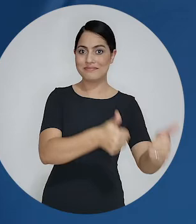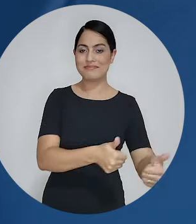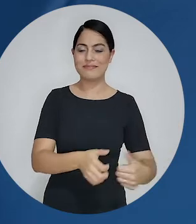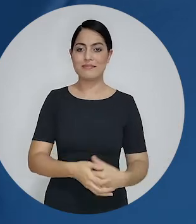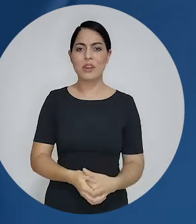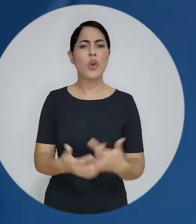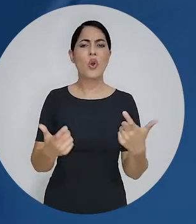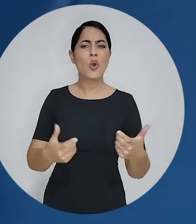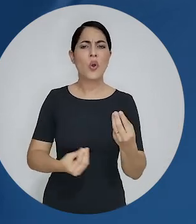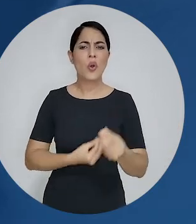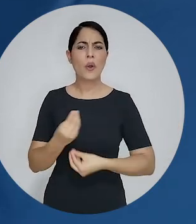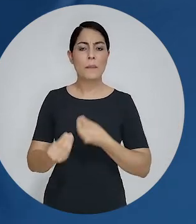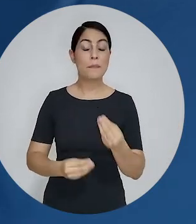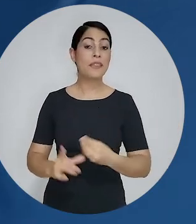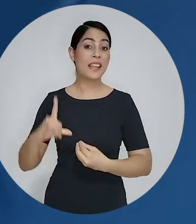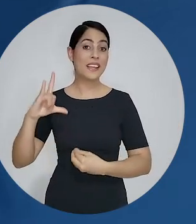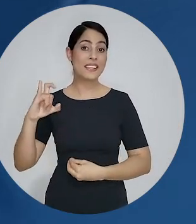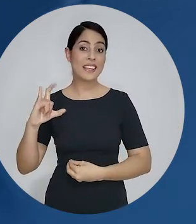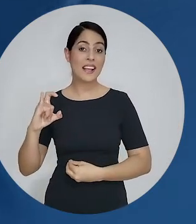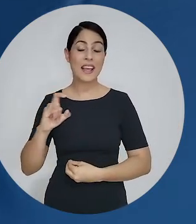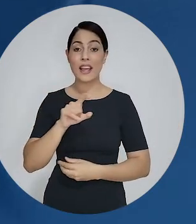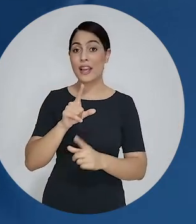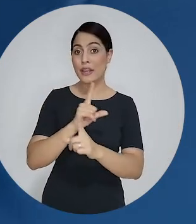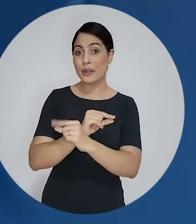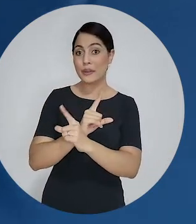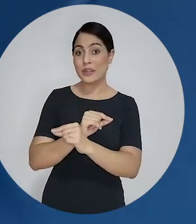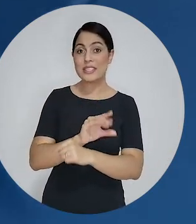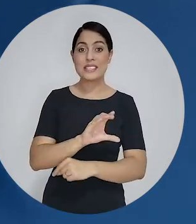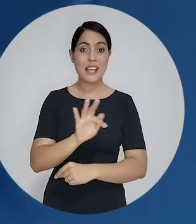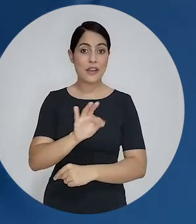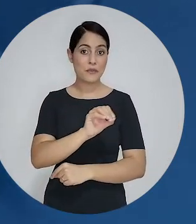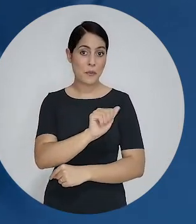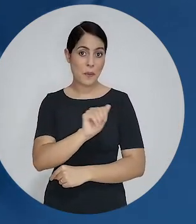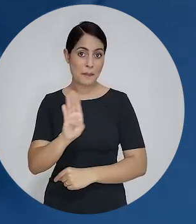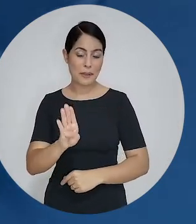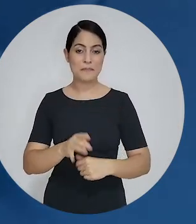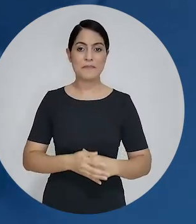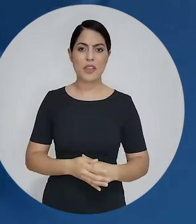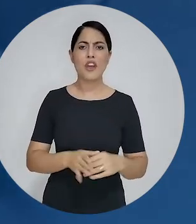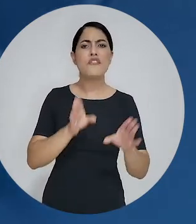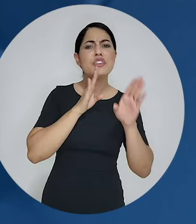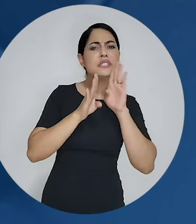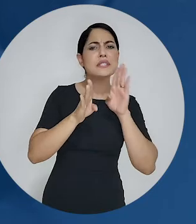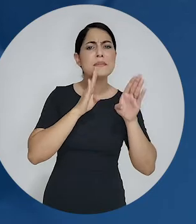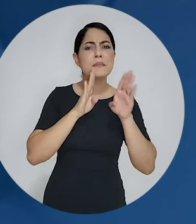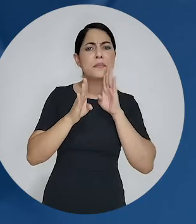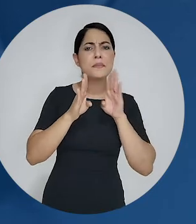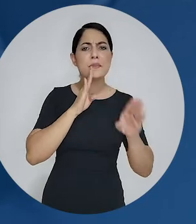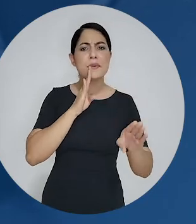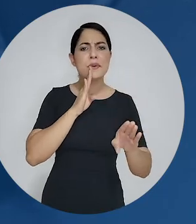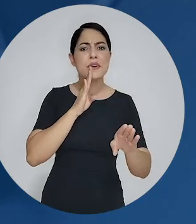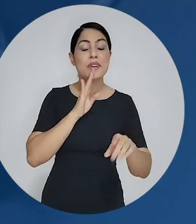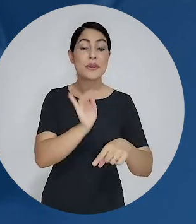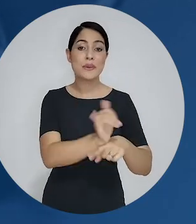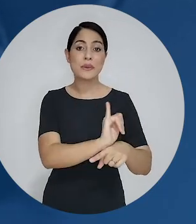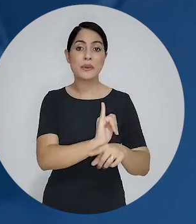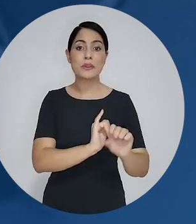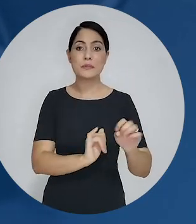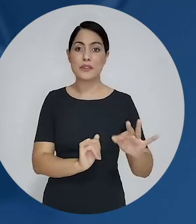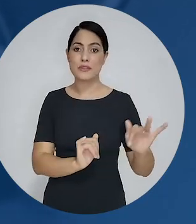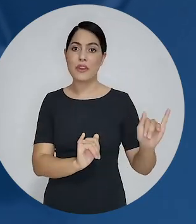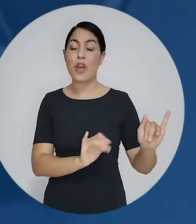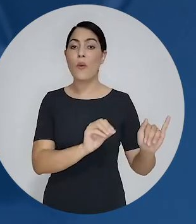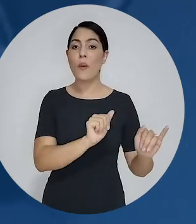No Instagram e no Twitter, você encontra a gente pelo @CFOAB. Já no Facebook, YouTube e